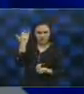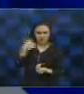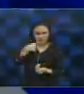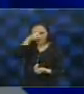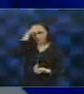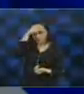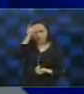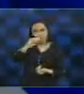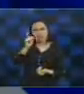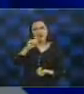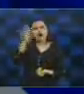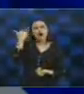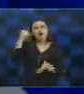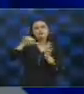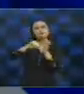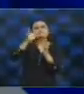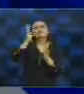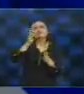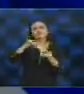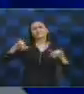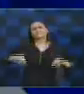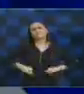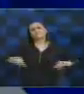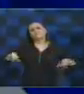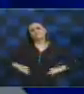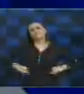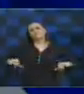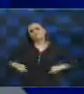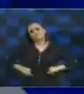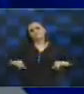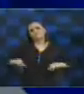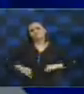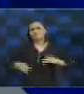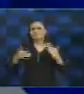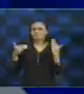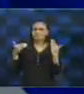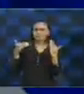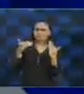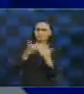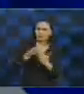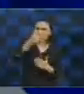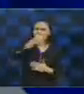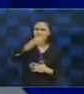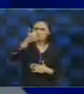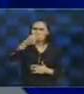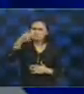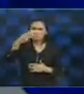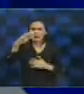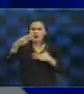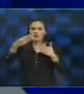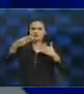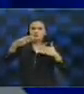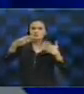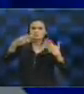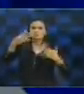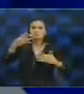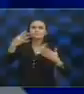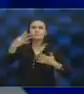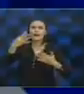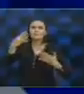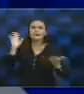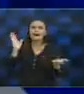Fui prefeito no primeiro ano, eu apanhei muito. No segundo ano, eu apanhei menos um pouco. No terceiro ano, eu estava bem. No quarto ano, foi ótimo. E acabou o